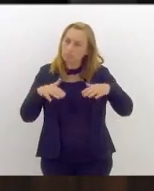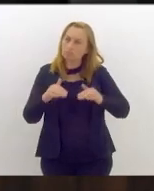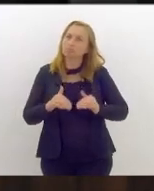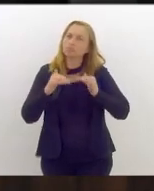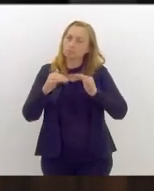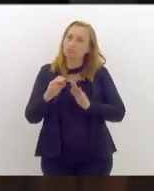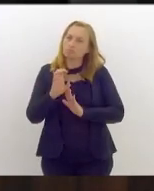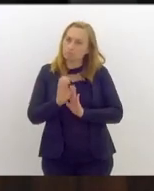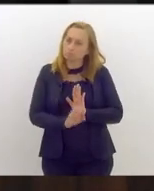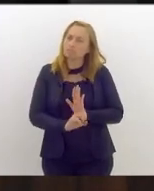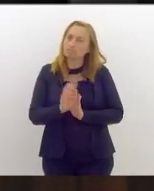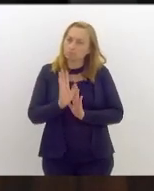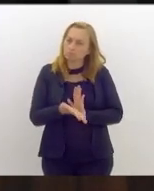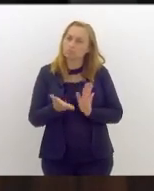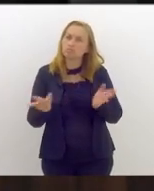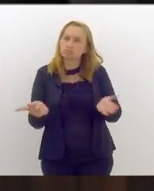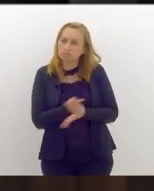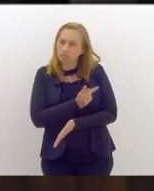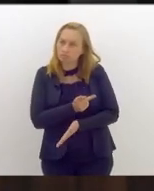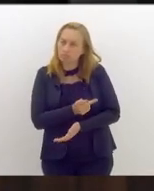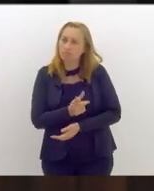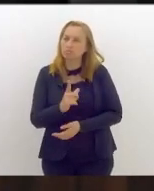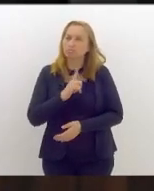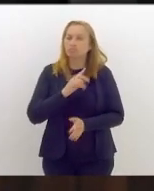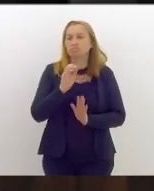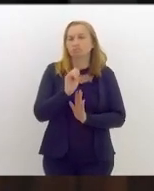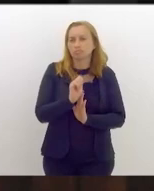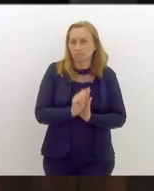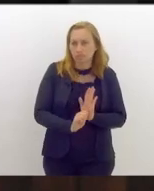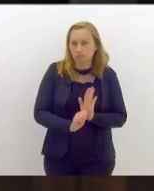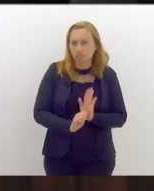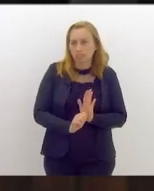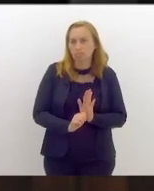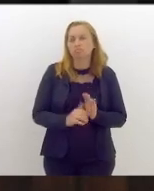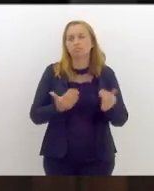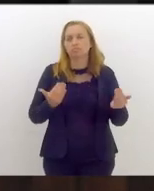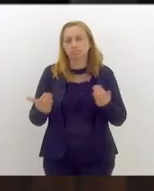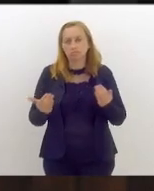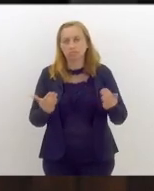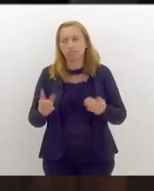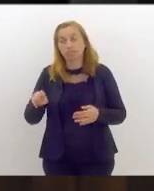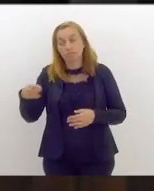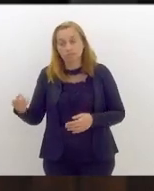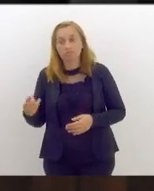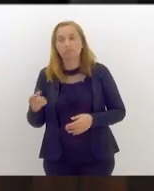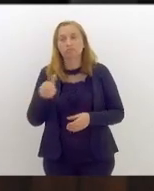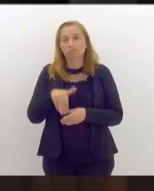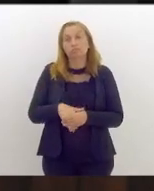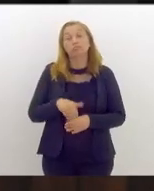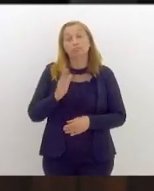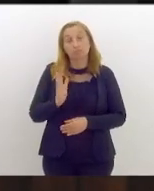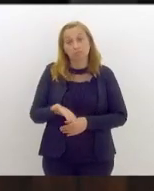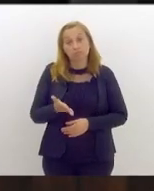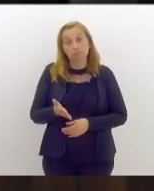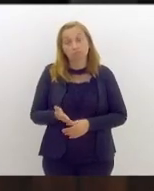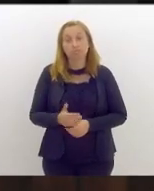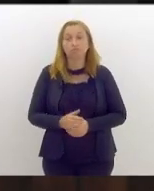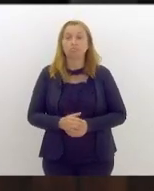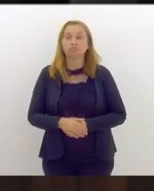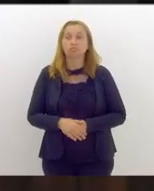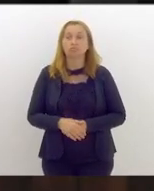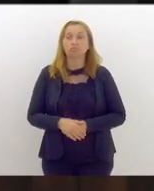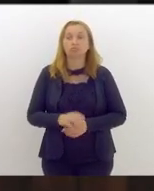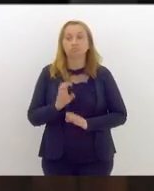já aconteceu já aconteceu de ter um relatório paralelo votado já é um precedente